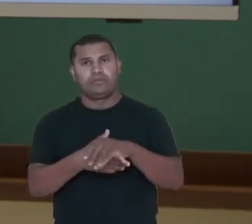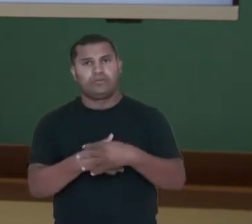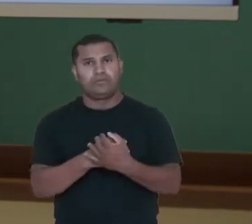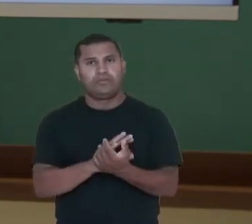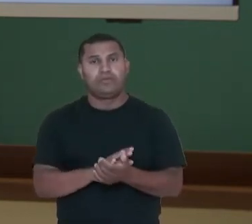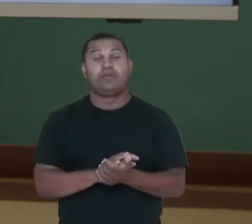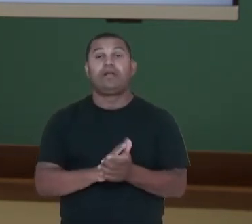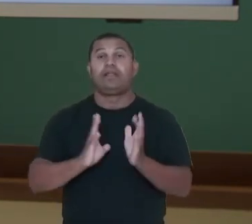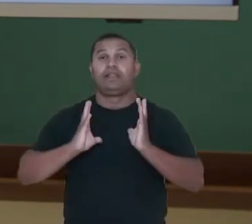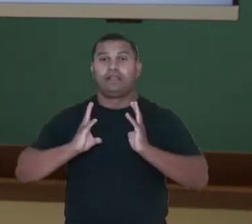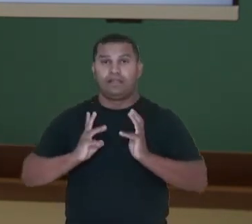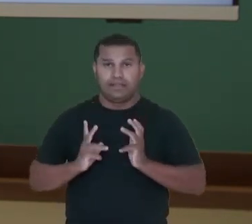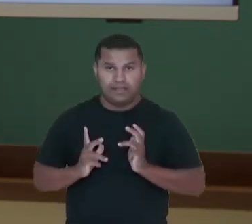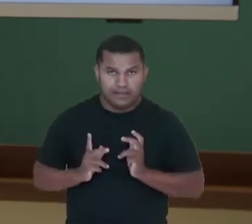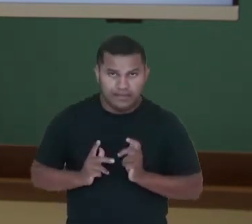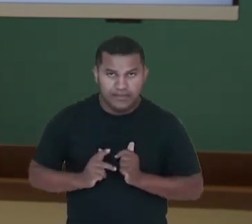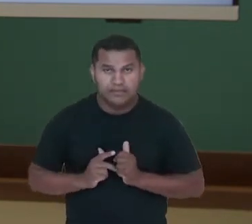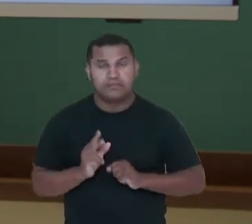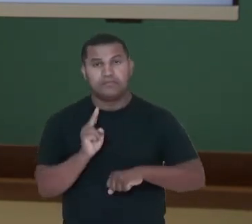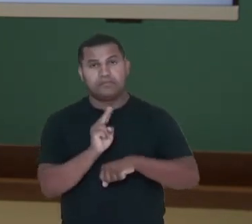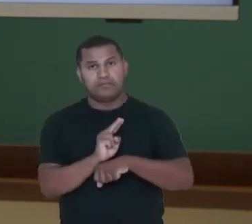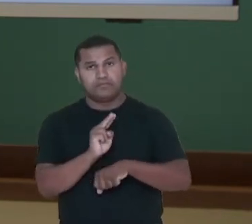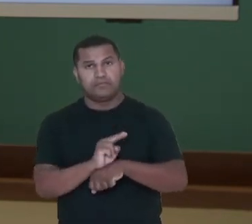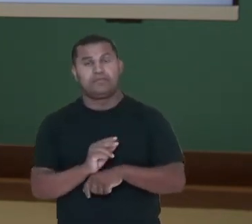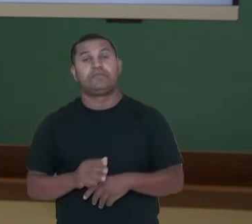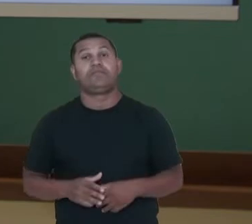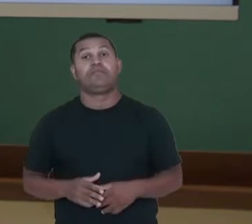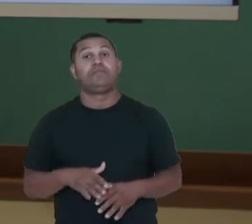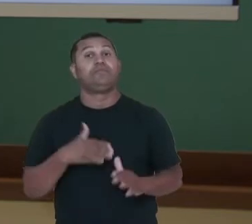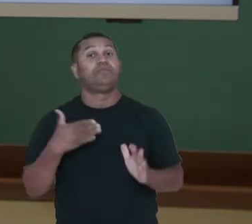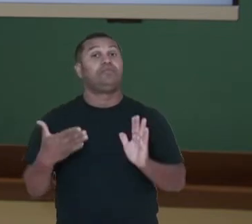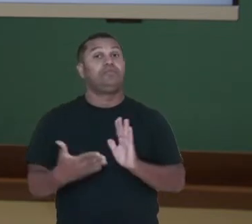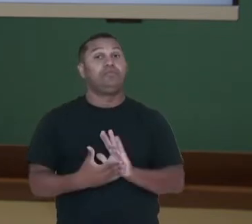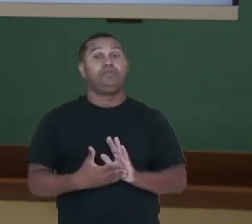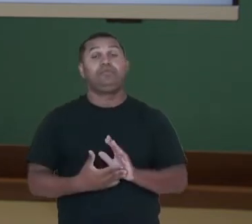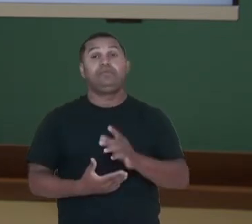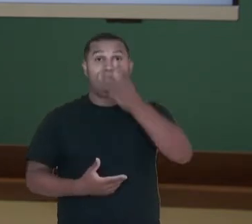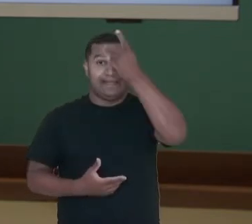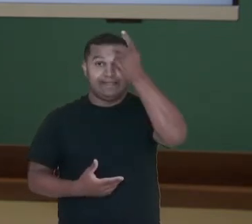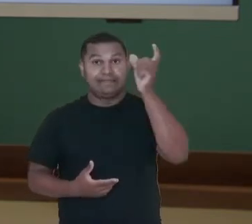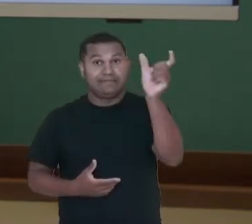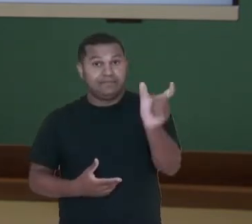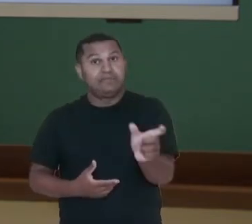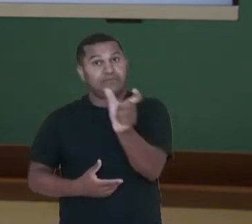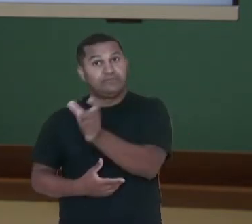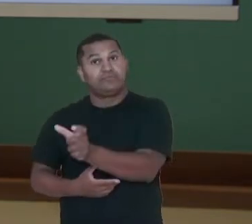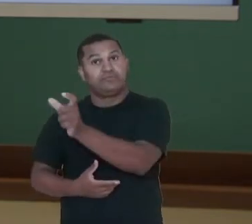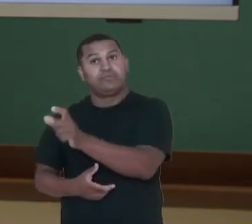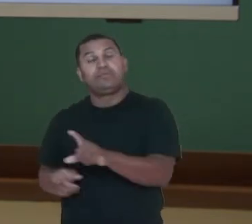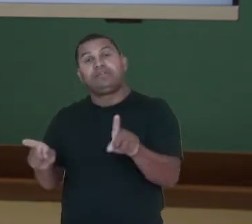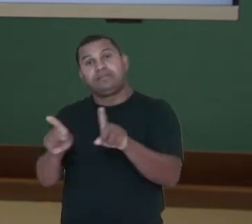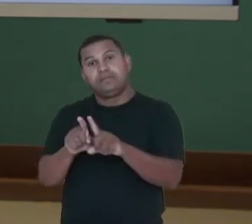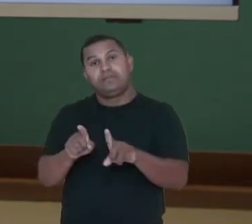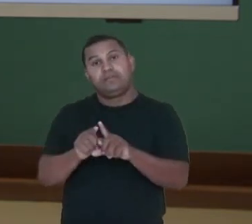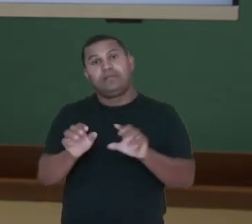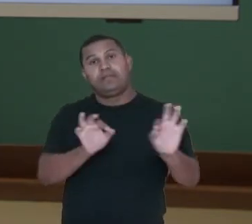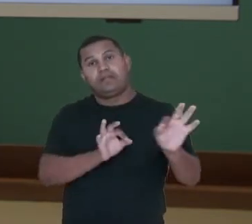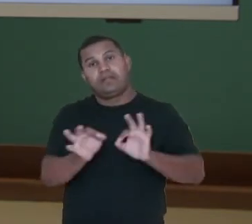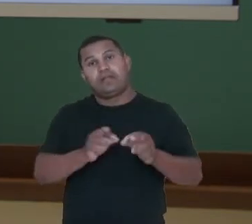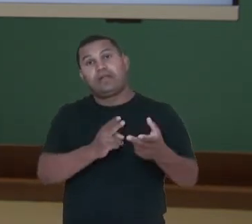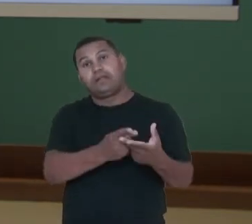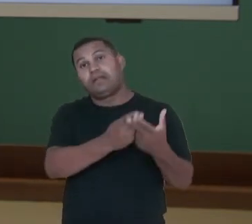transmitida por falta de higiene. Então, toda a população em si, ela faz um conjunto de ações para evitar